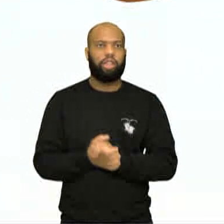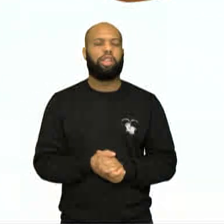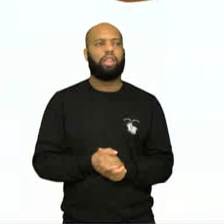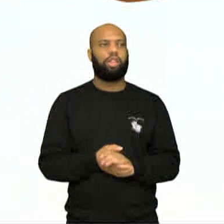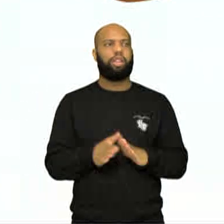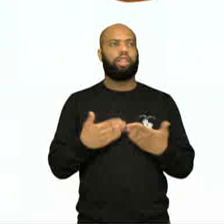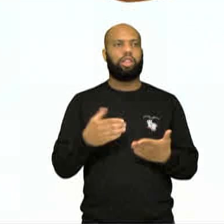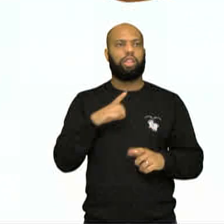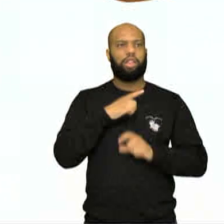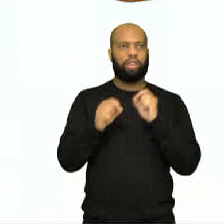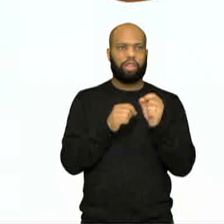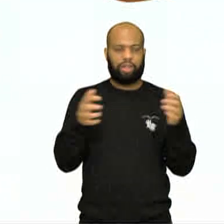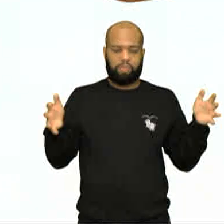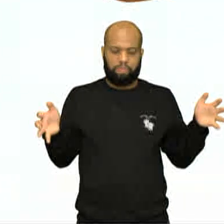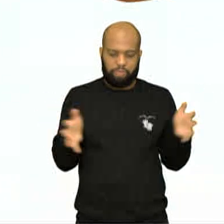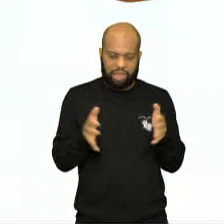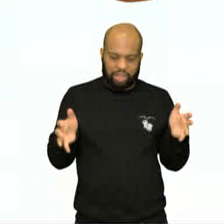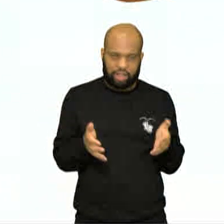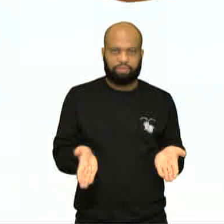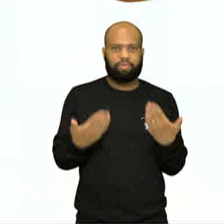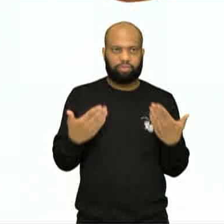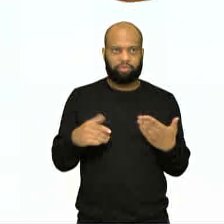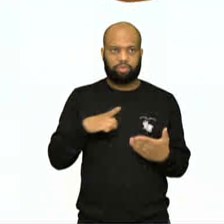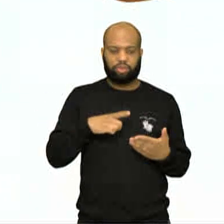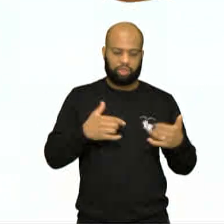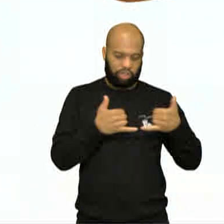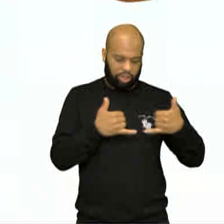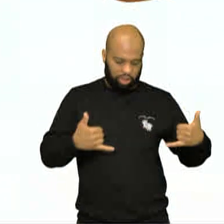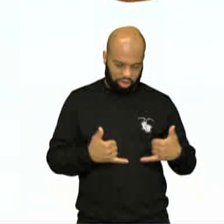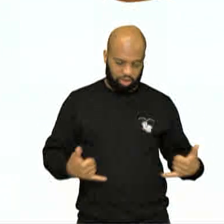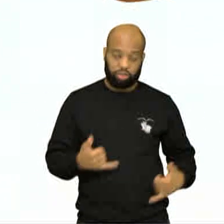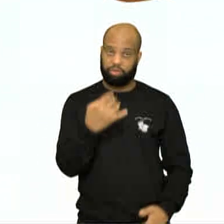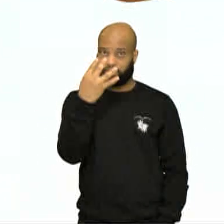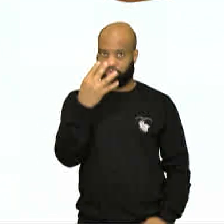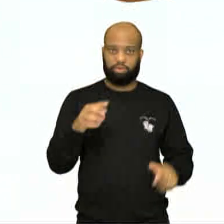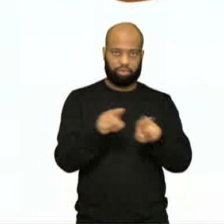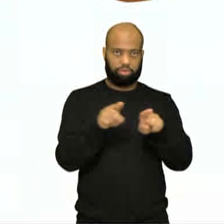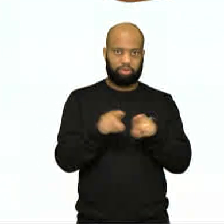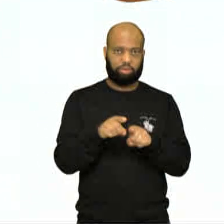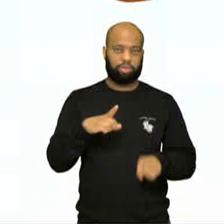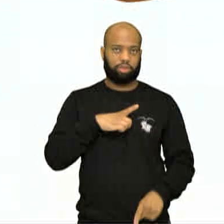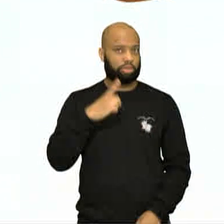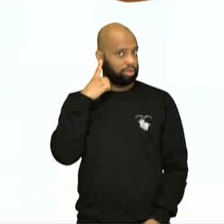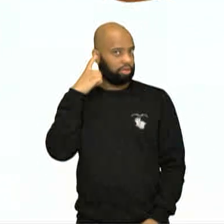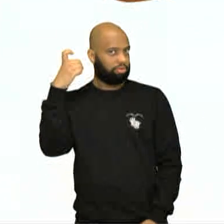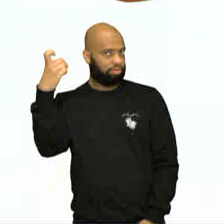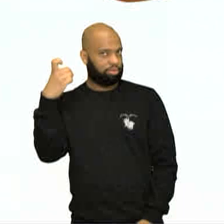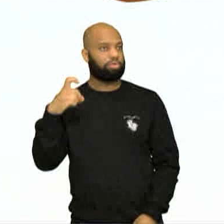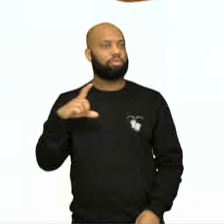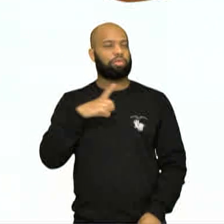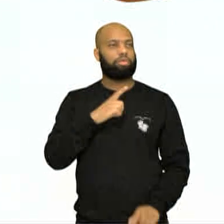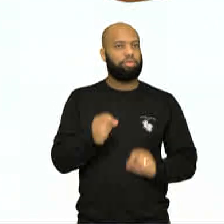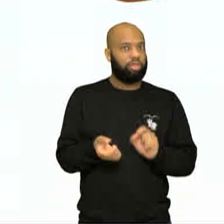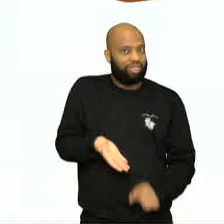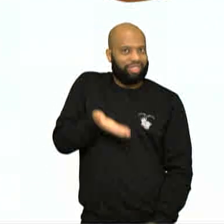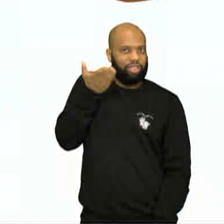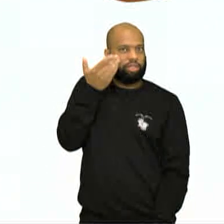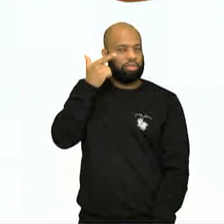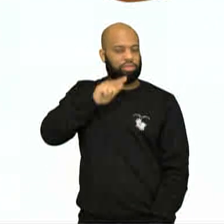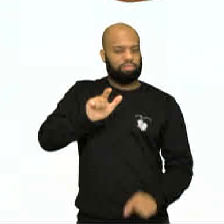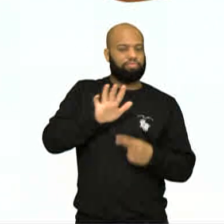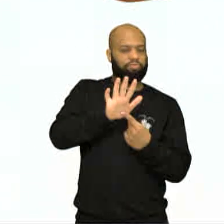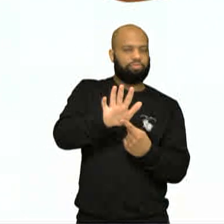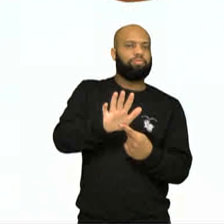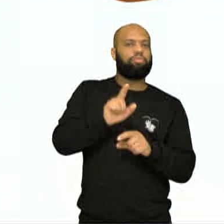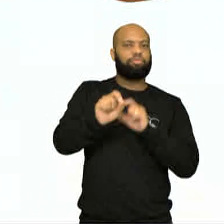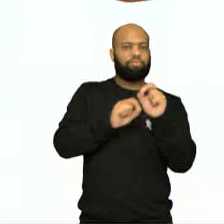cordas, pequeno, leve, com somente 4 cordas, né? Tem um som agudo que consegue causar muito bem a sonoridade